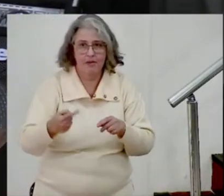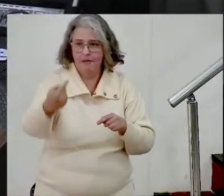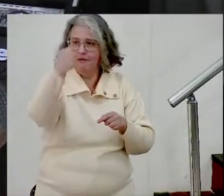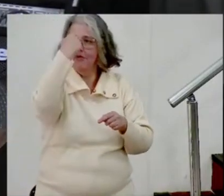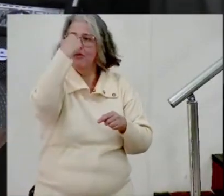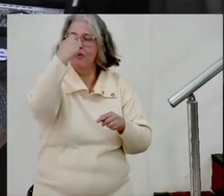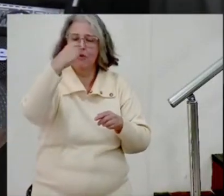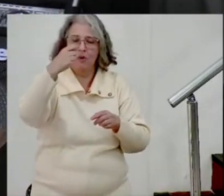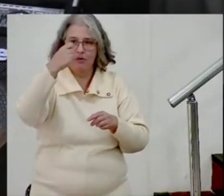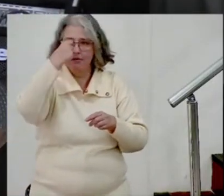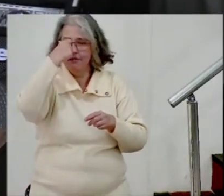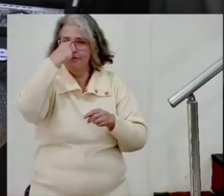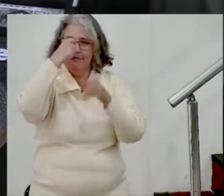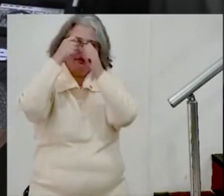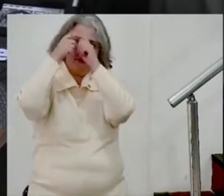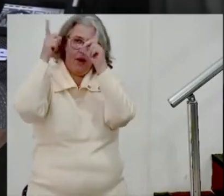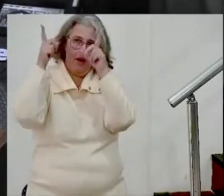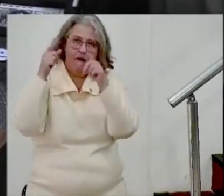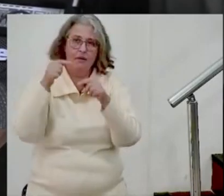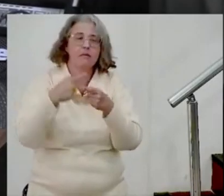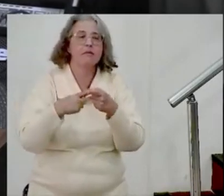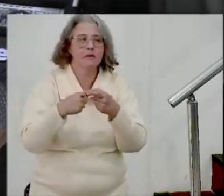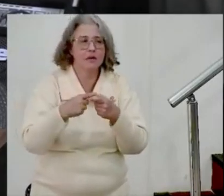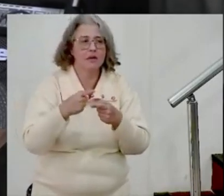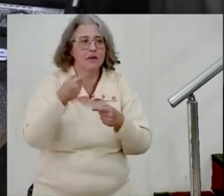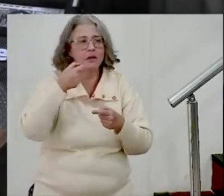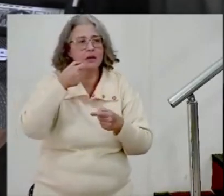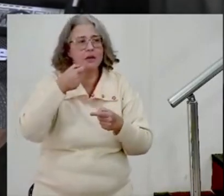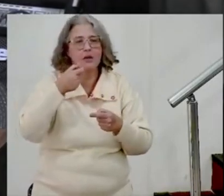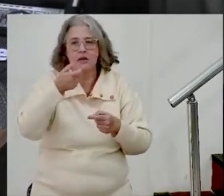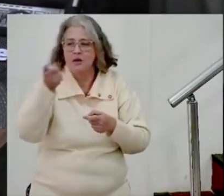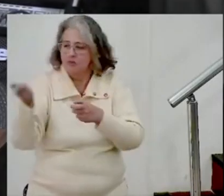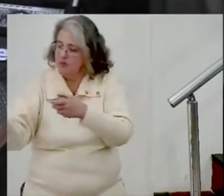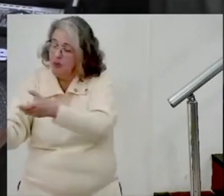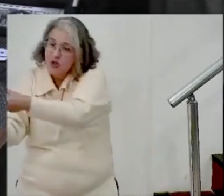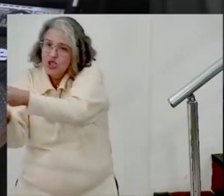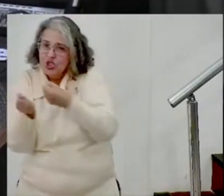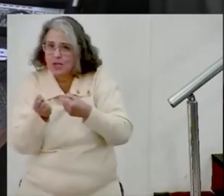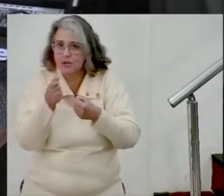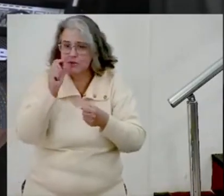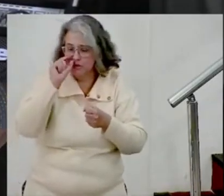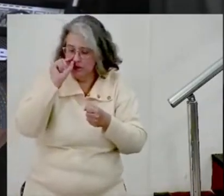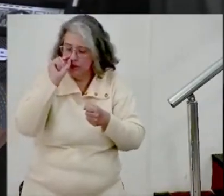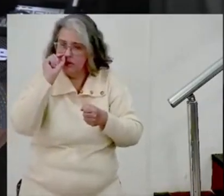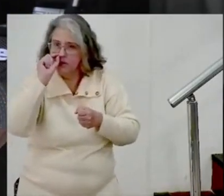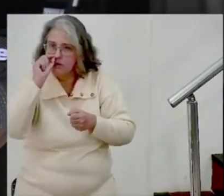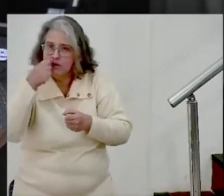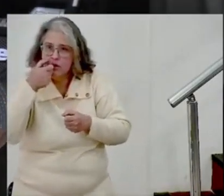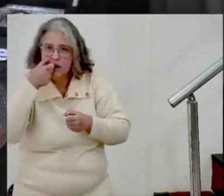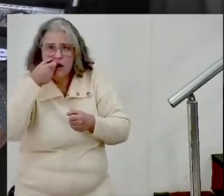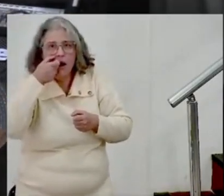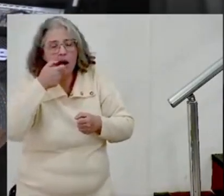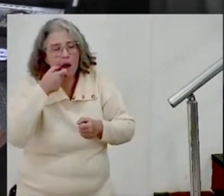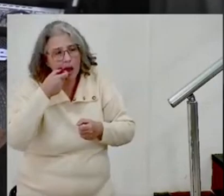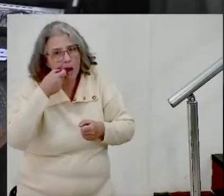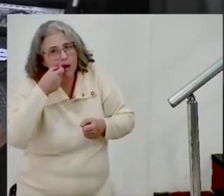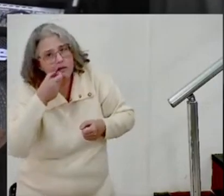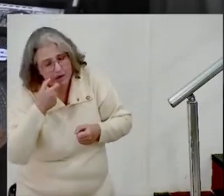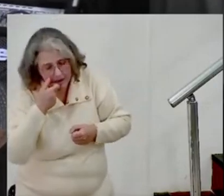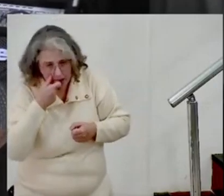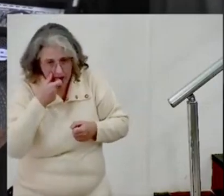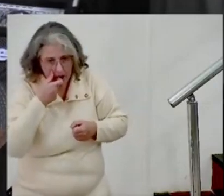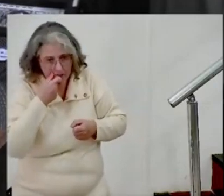fala assim, não é o Senaqueribe que vai pôr anzol em você, Ezequias. Sou eu que vou pôr anzol no Senaqueribe.